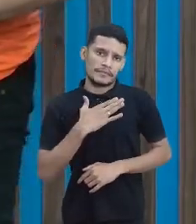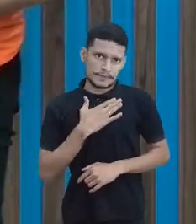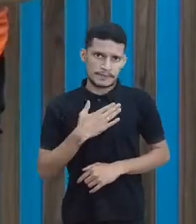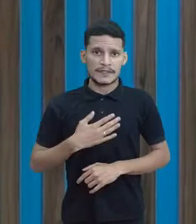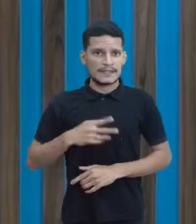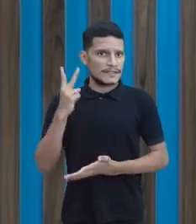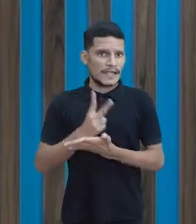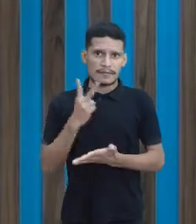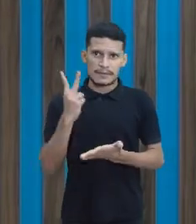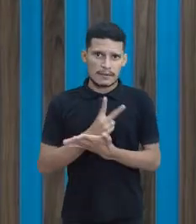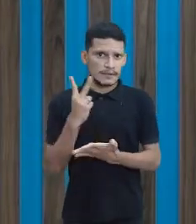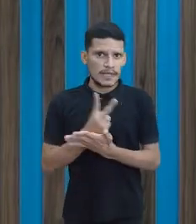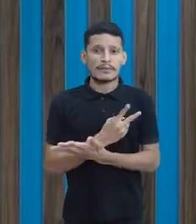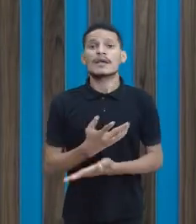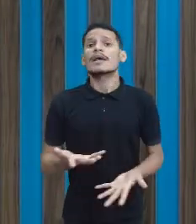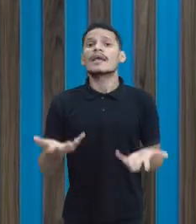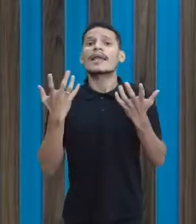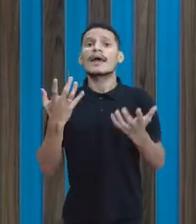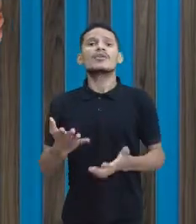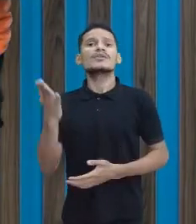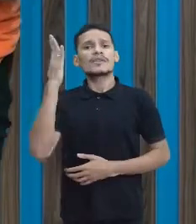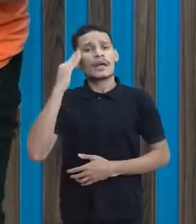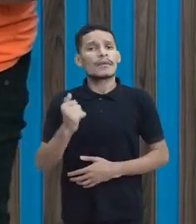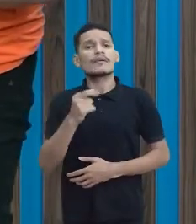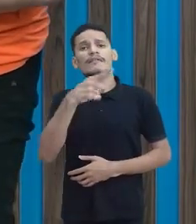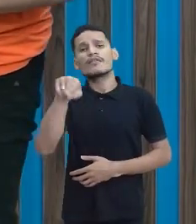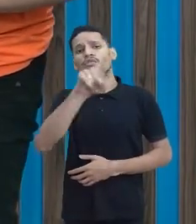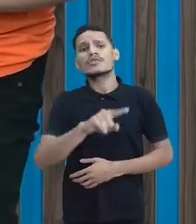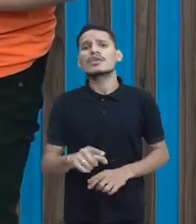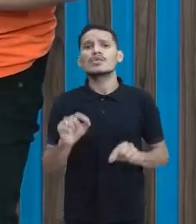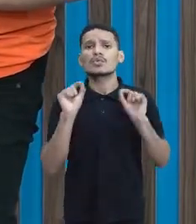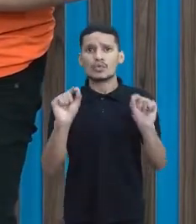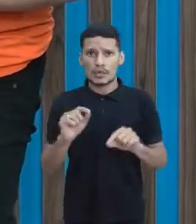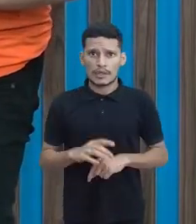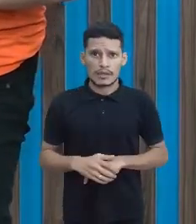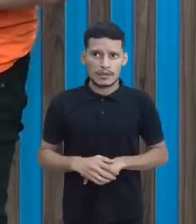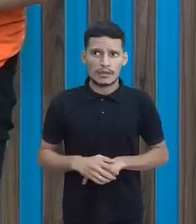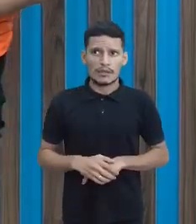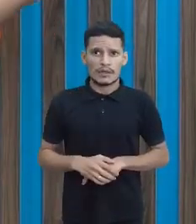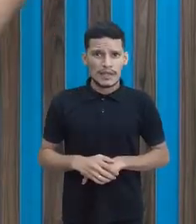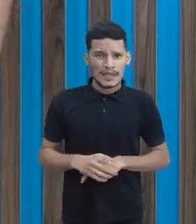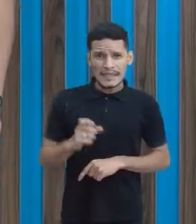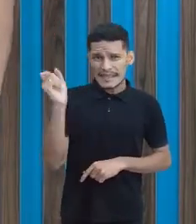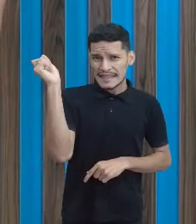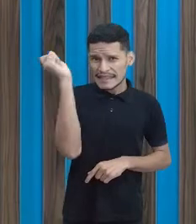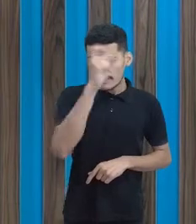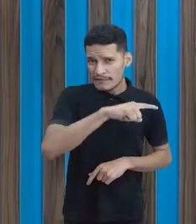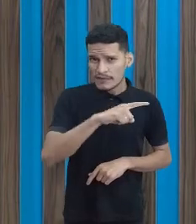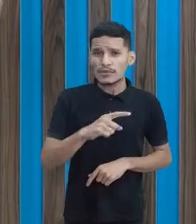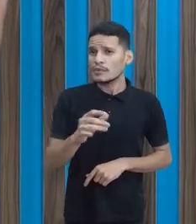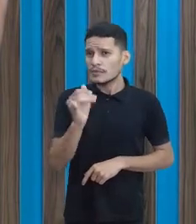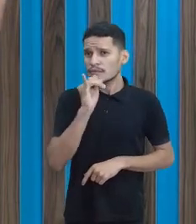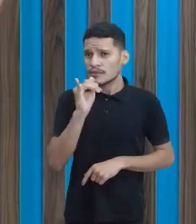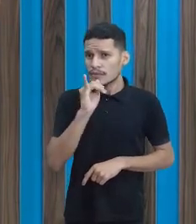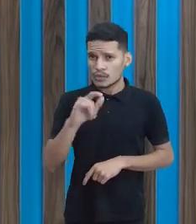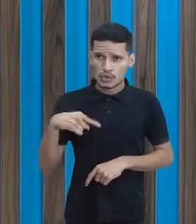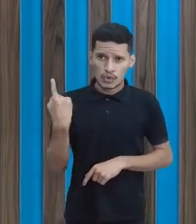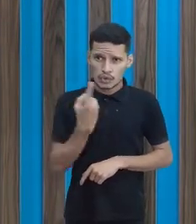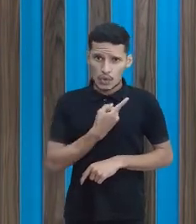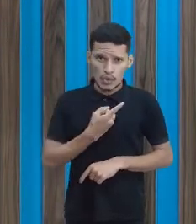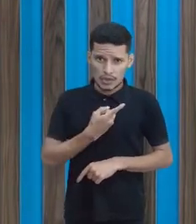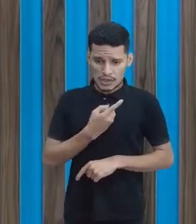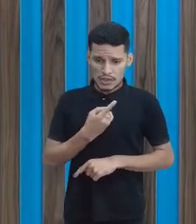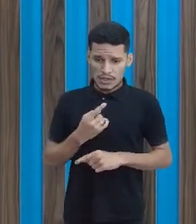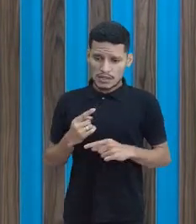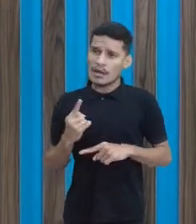tempo. E aí eu queria saber uma coisa de vocês. É difícil a gente poder